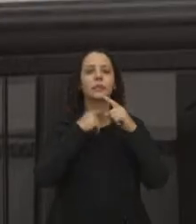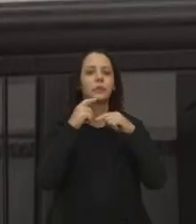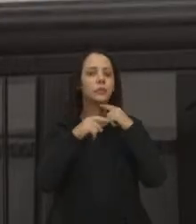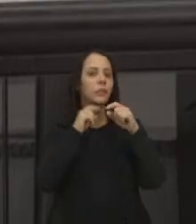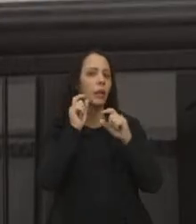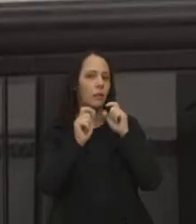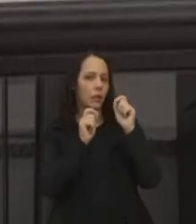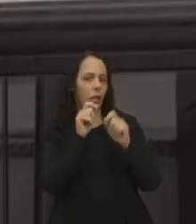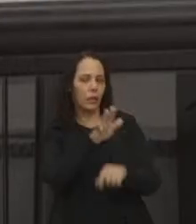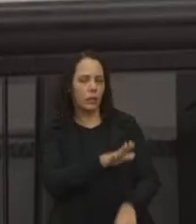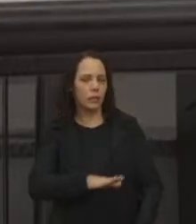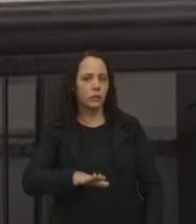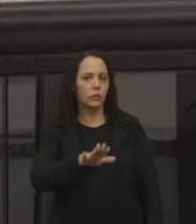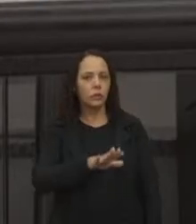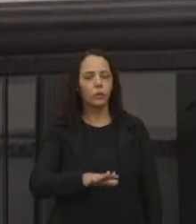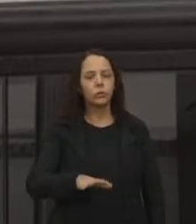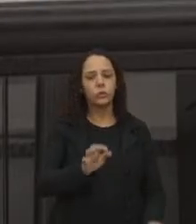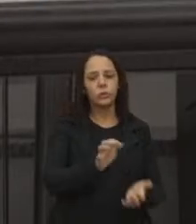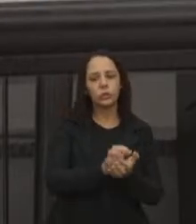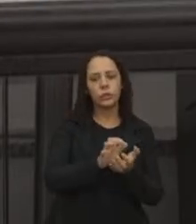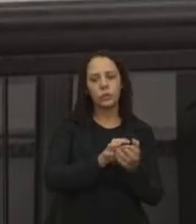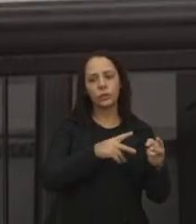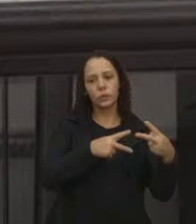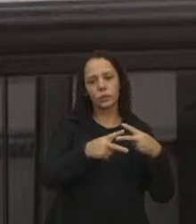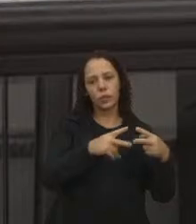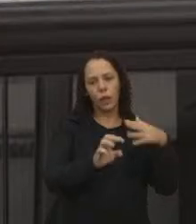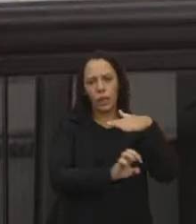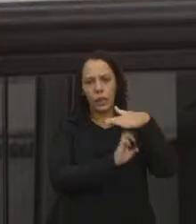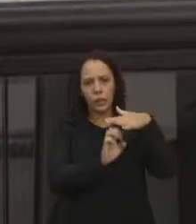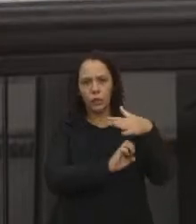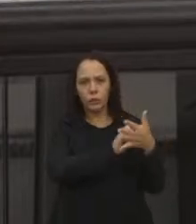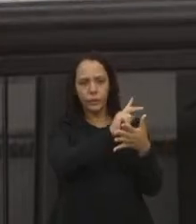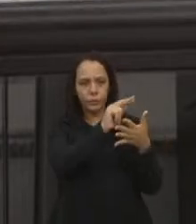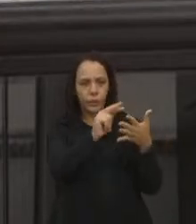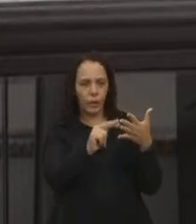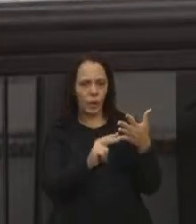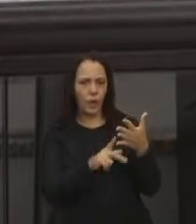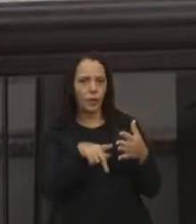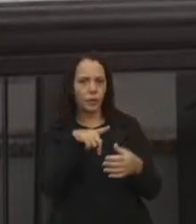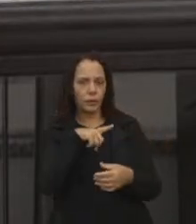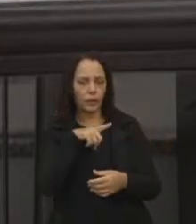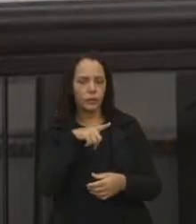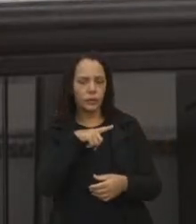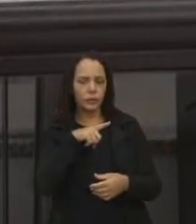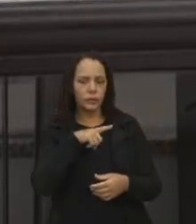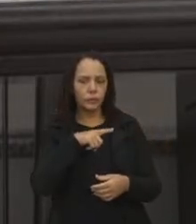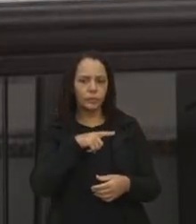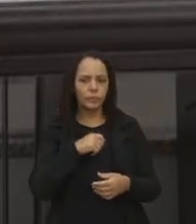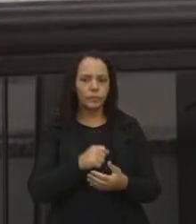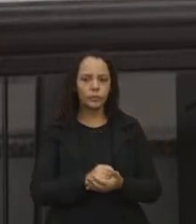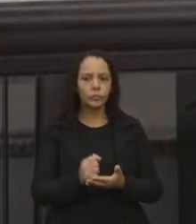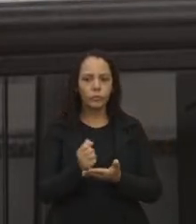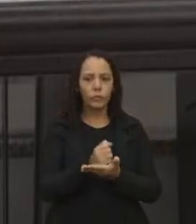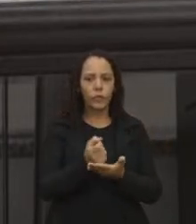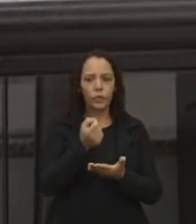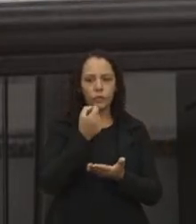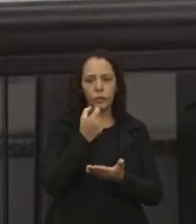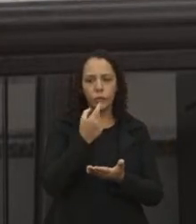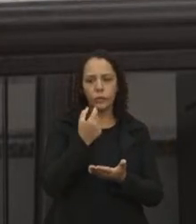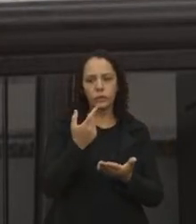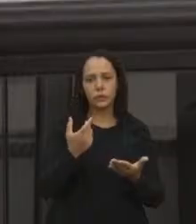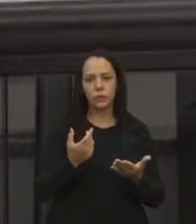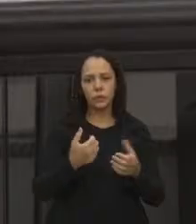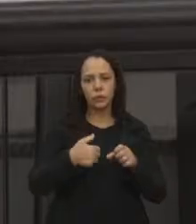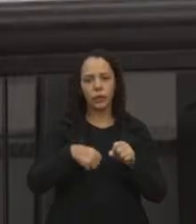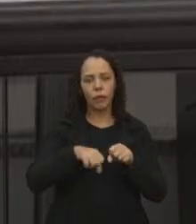na região, né, de Jacareí e São José, de ser uma região muito industrializada, né, com muitas indústrias automotivas, farmacêuticas, químicas,